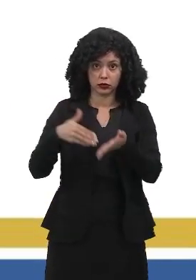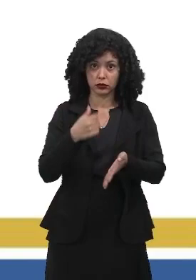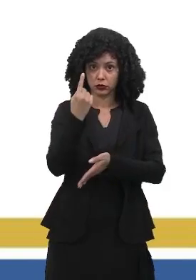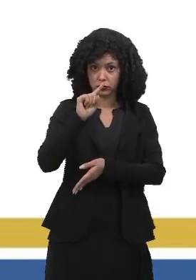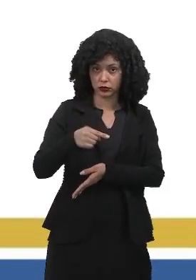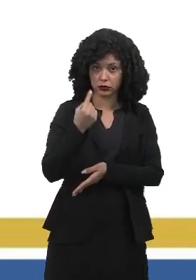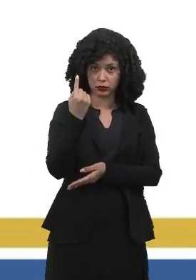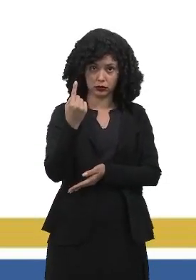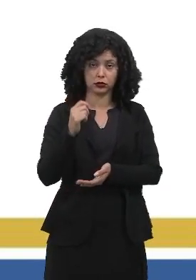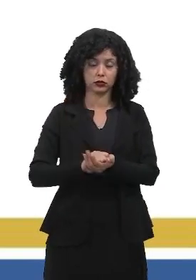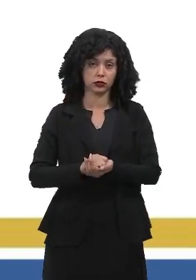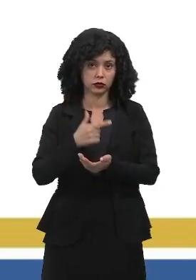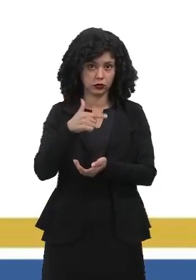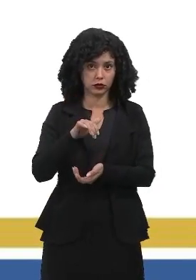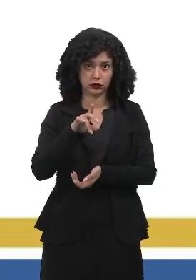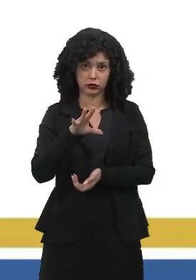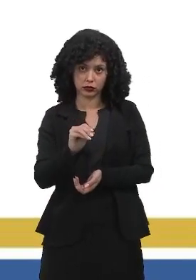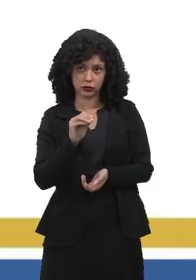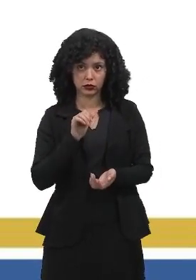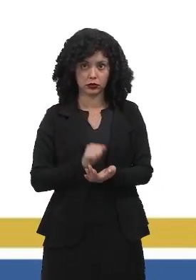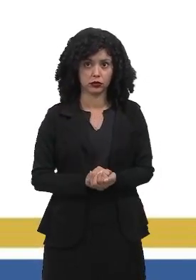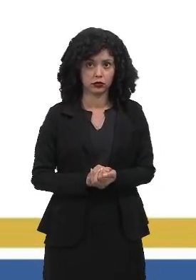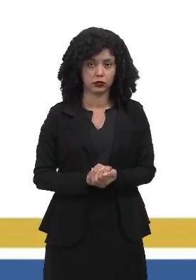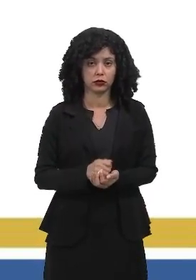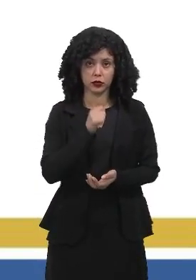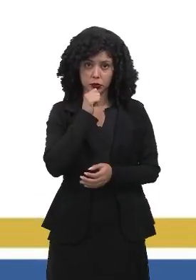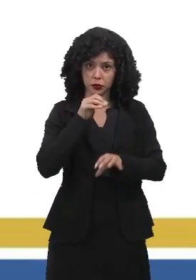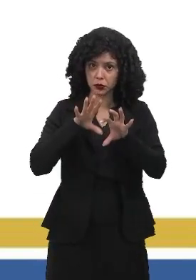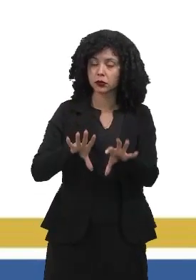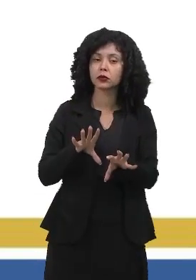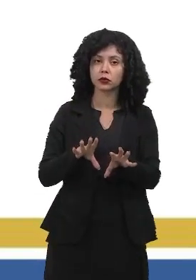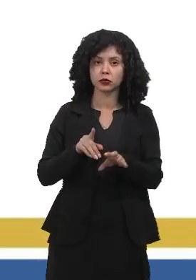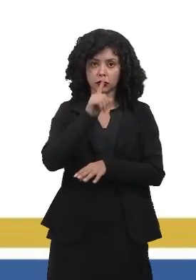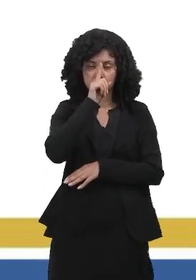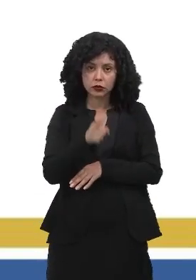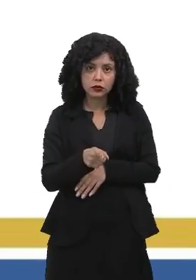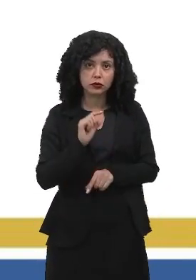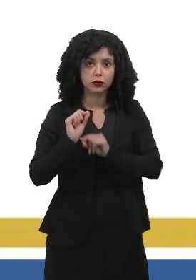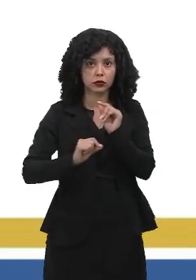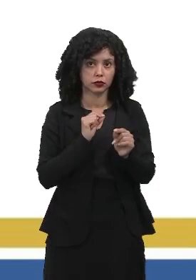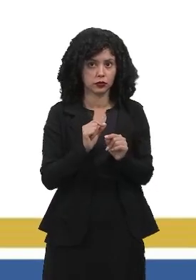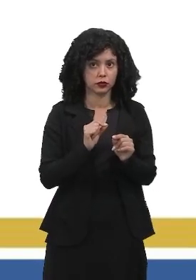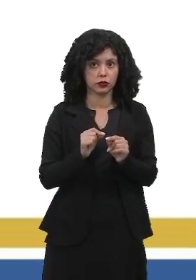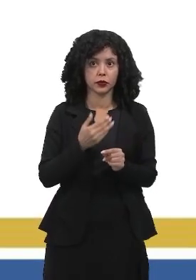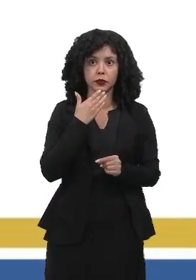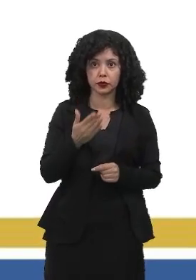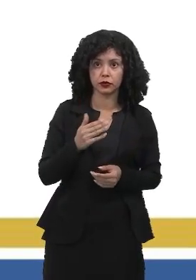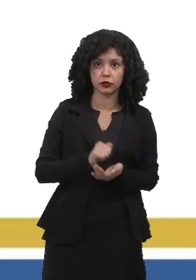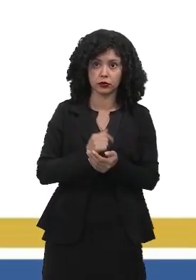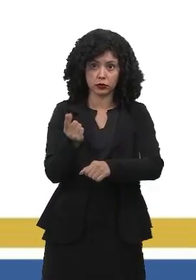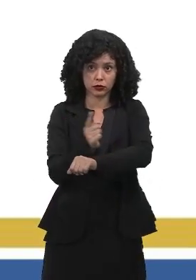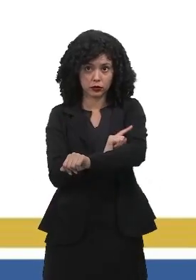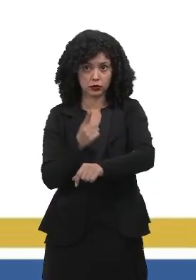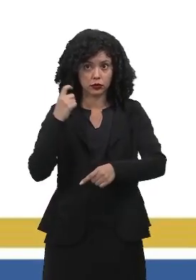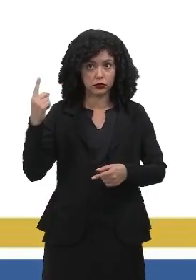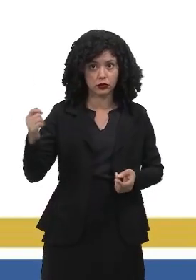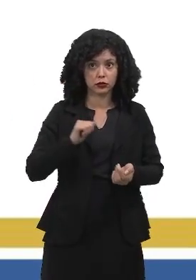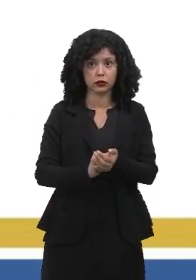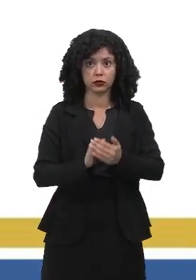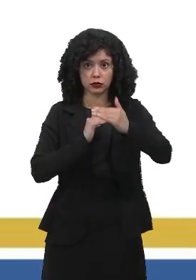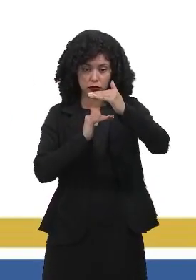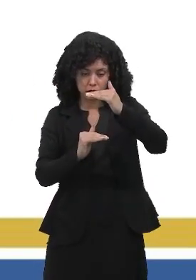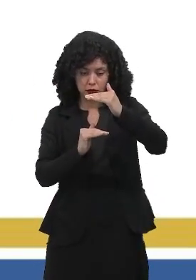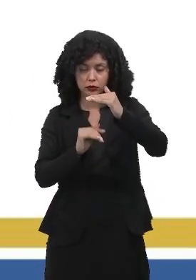1,1 segundo após a emissão do pulso. Dessa forma, o comando da questão pede: a velocidade do som na camada líquida em metros